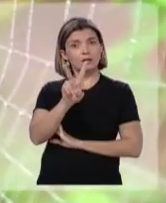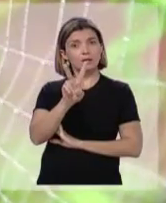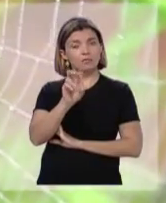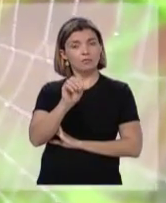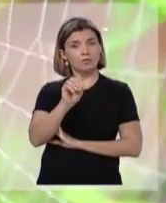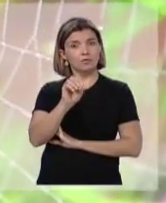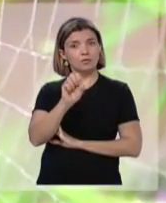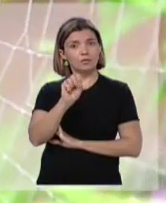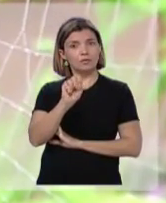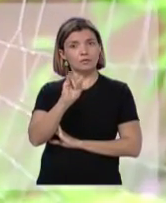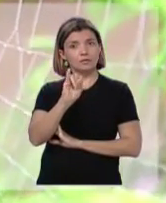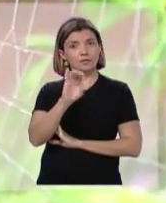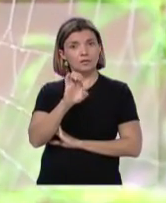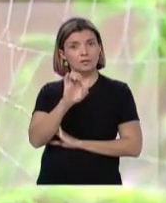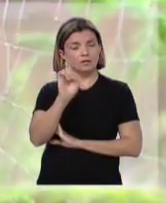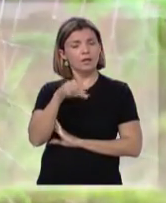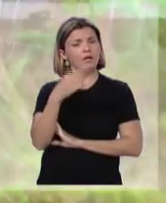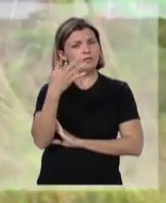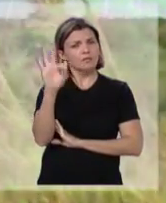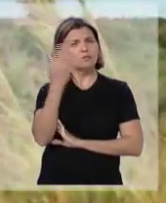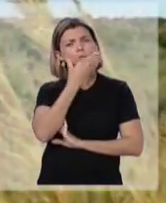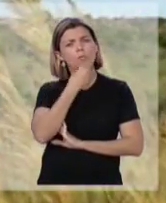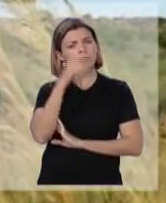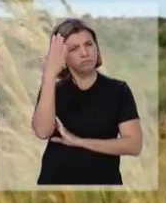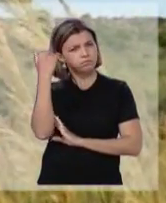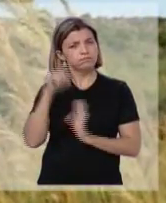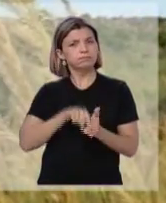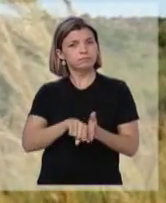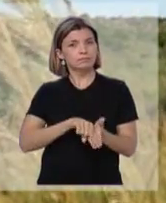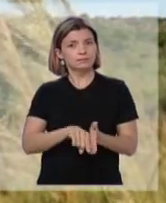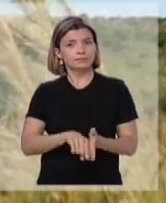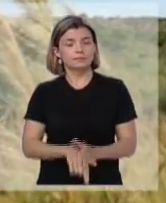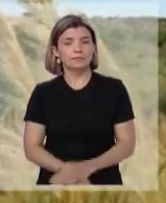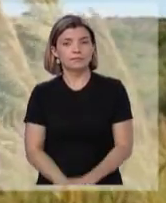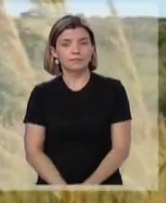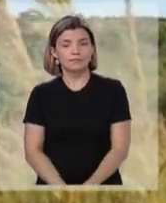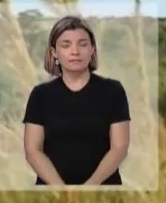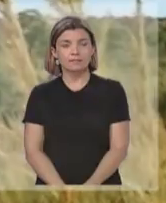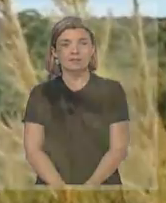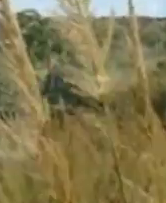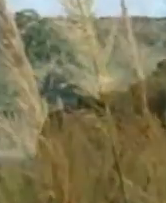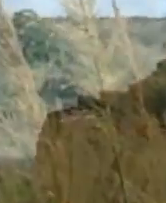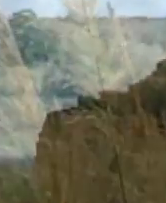Lavoisier, em homenagem ao famoso cientista francês.